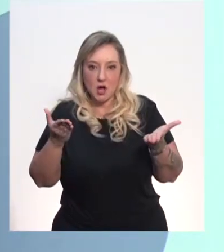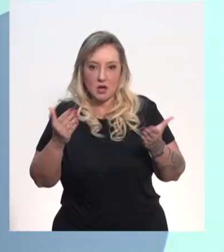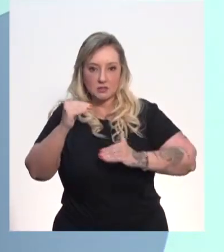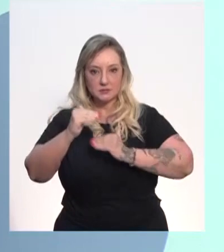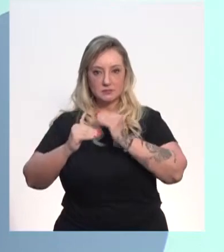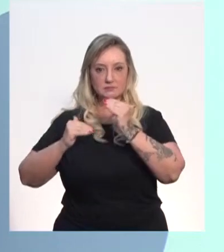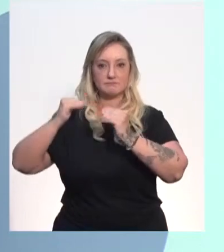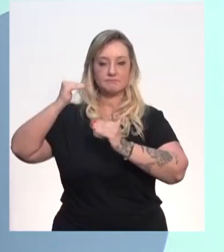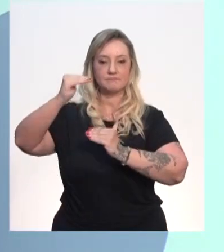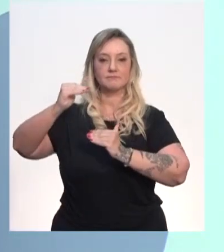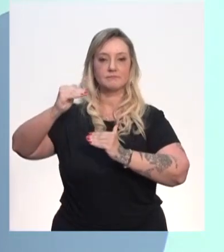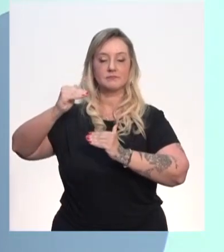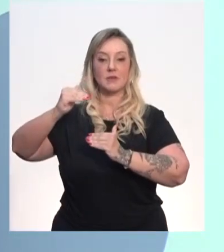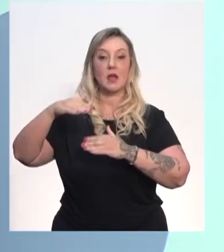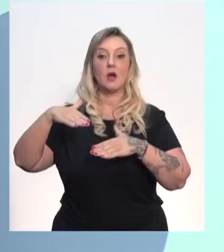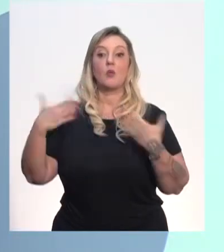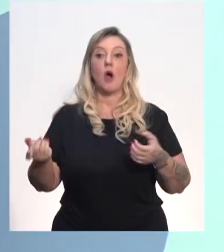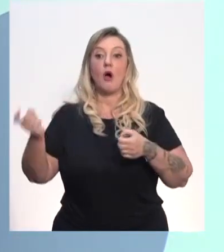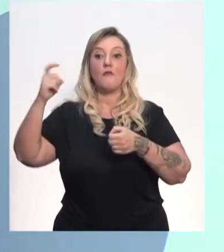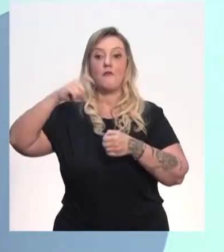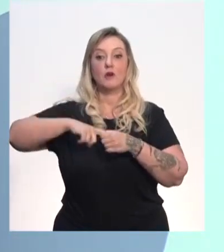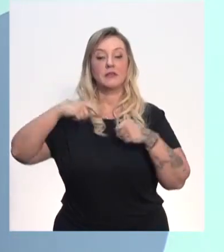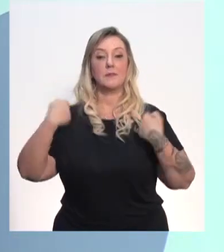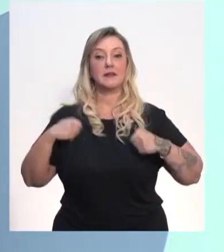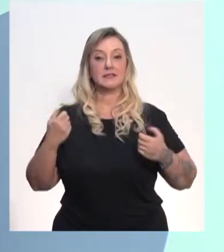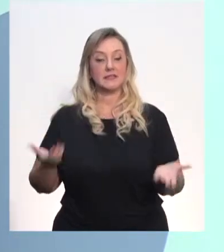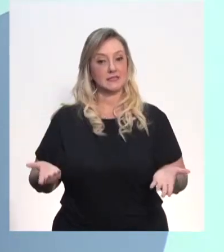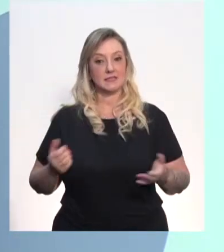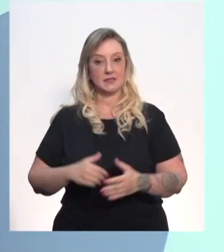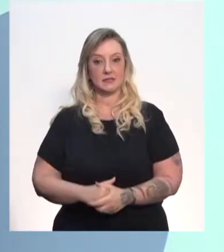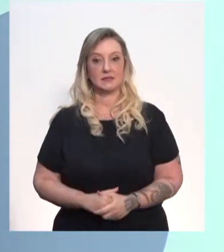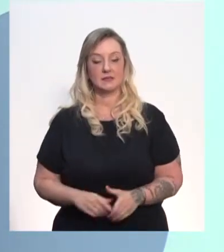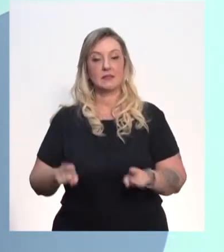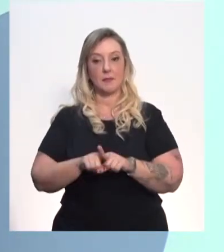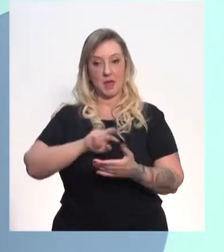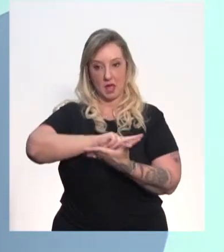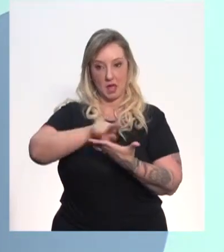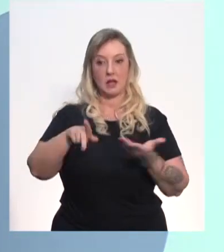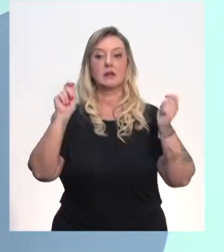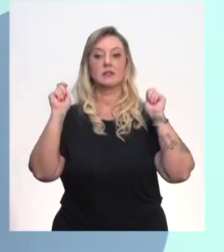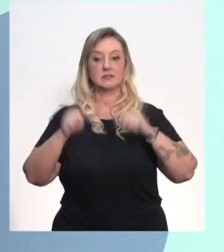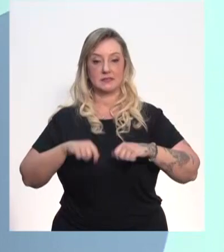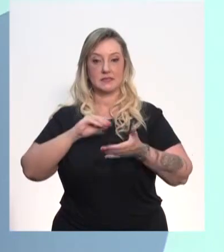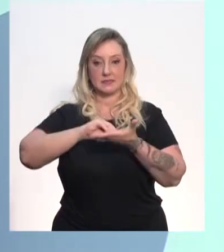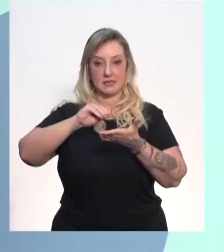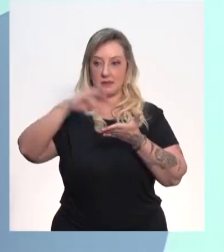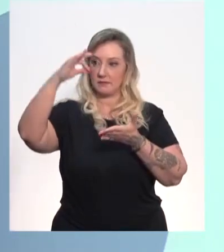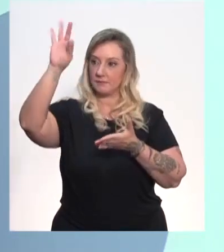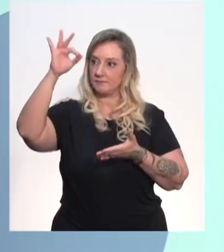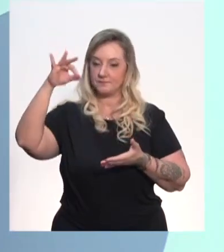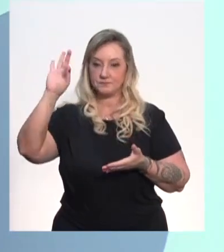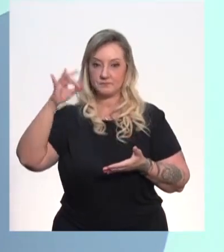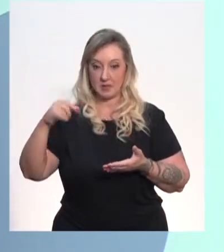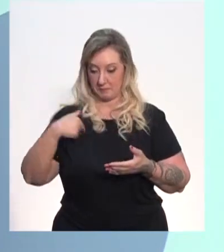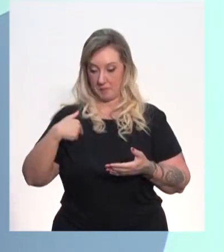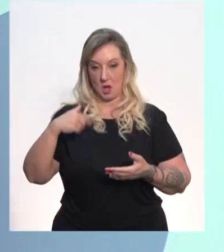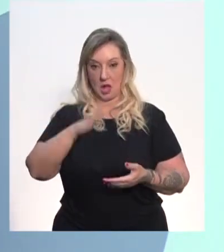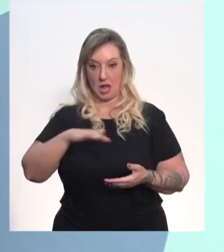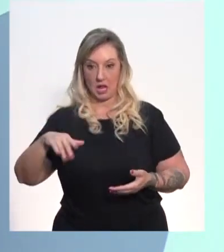já escolheram, mesmo antes do recesso, antes das férias, como ferramenta de comunicação com os alunos,